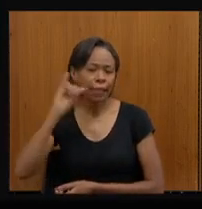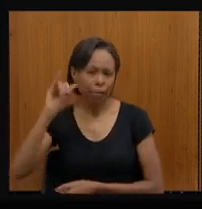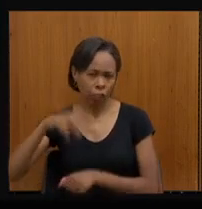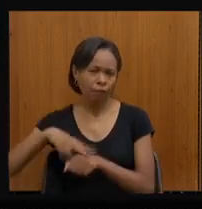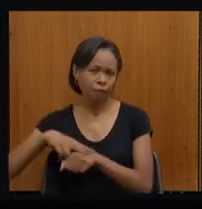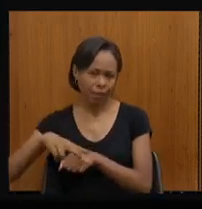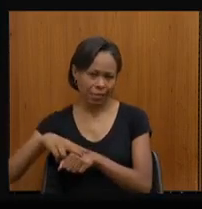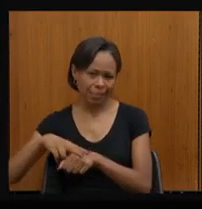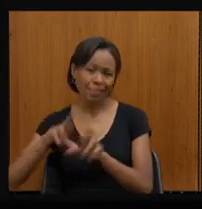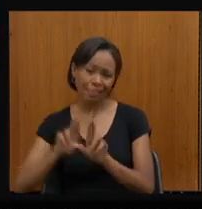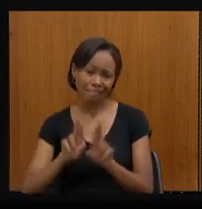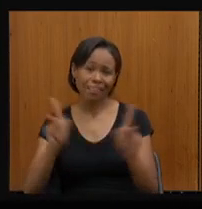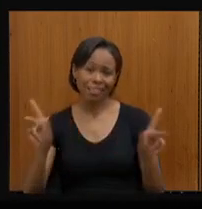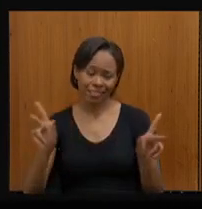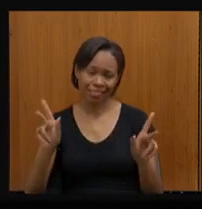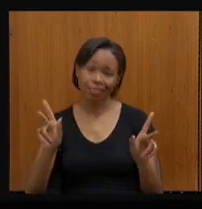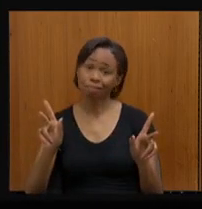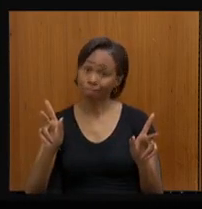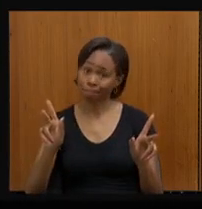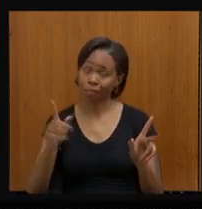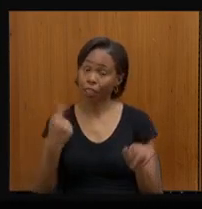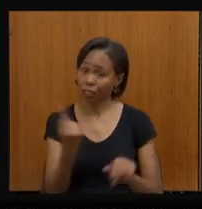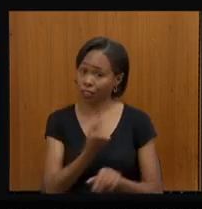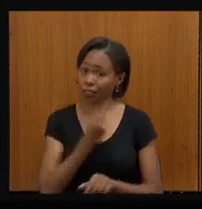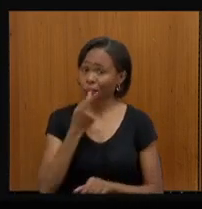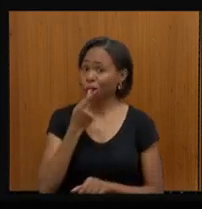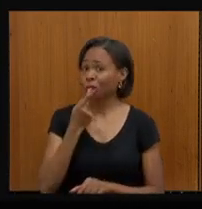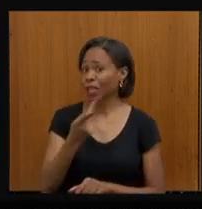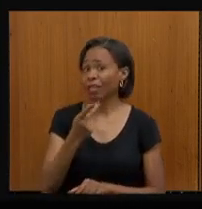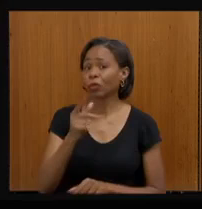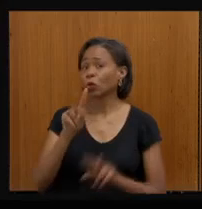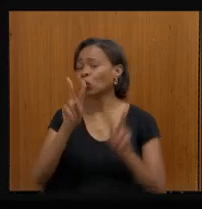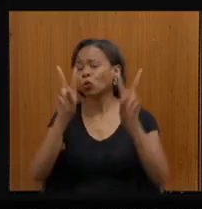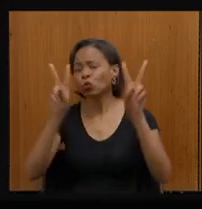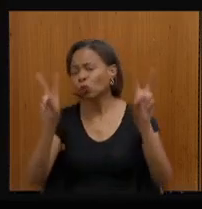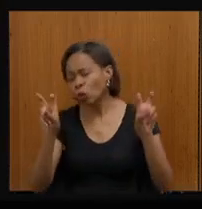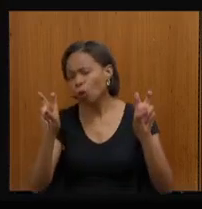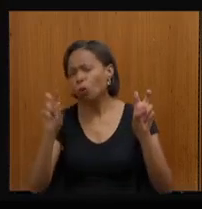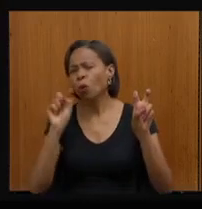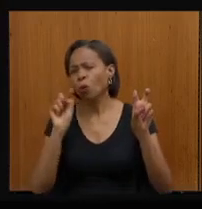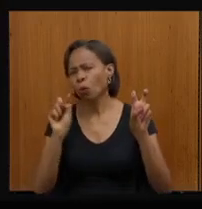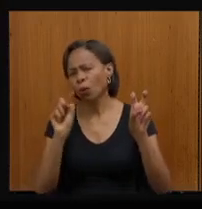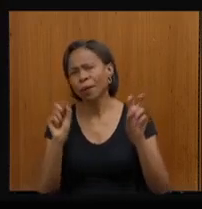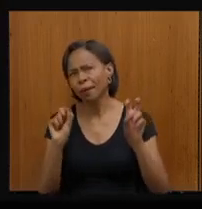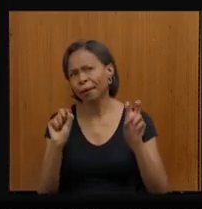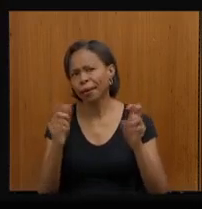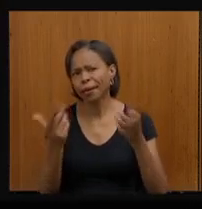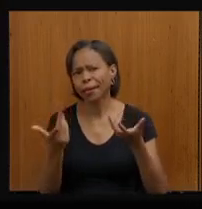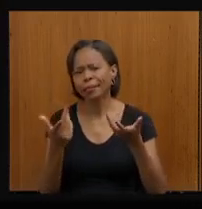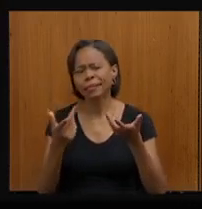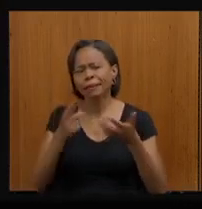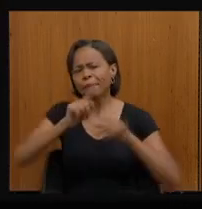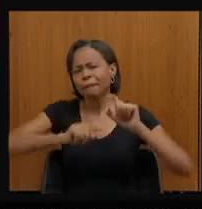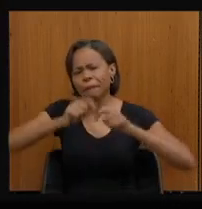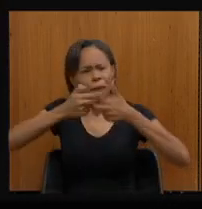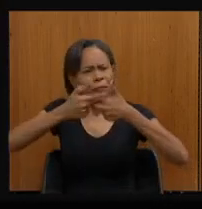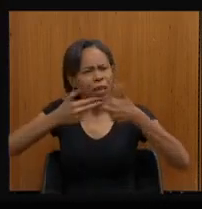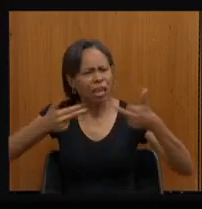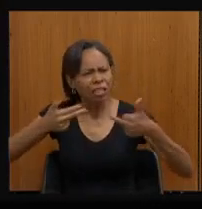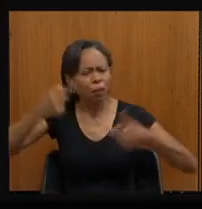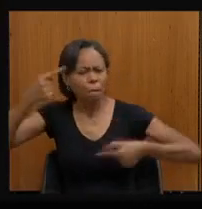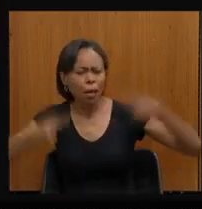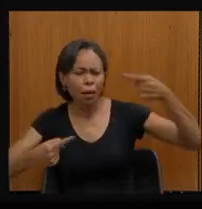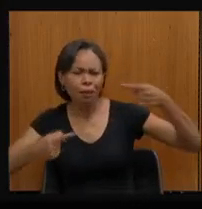projeto fique de pé a gente está falando de estamos de forma considerando que compete